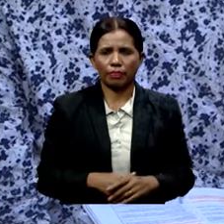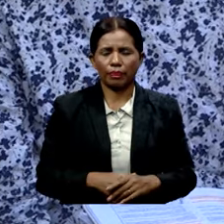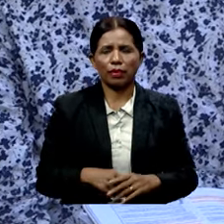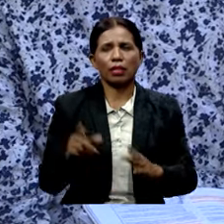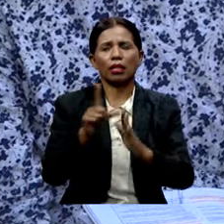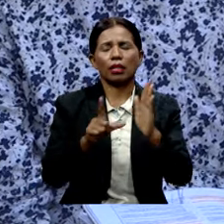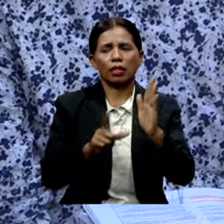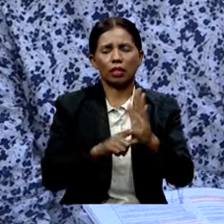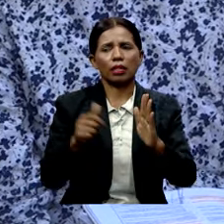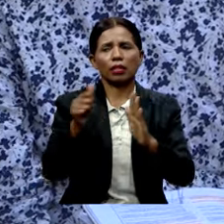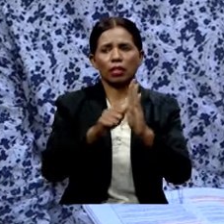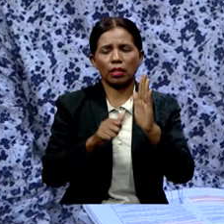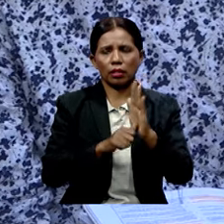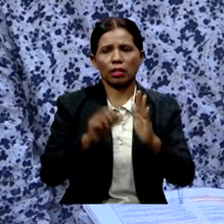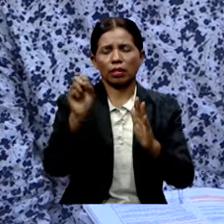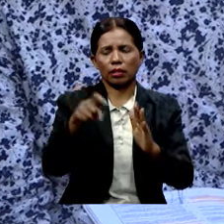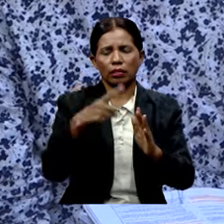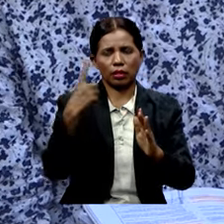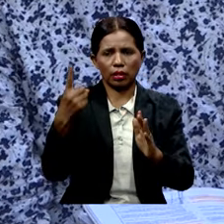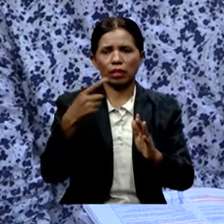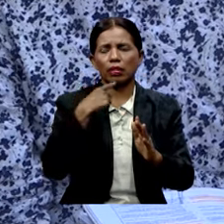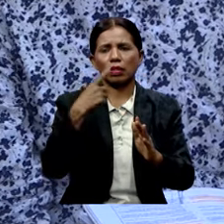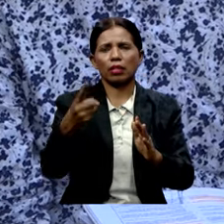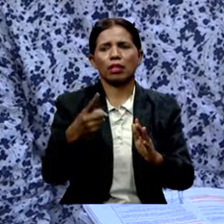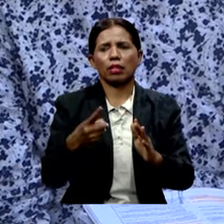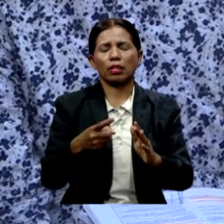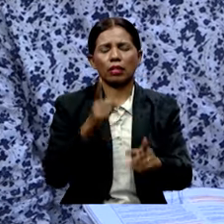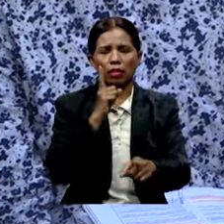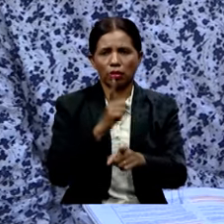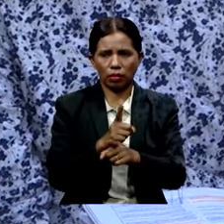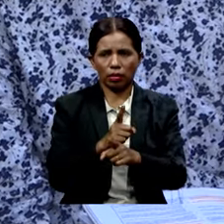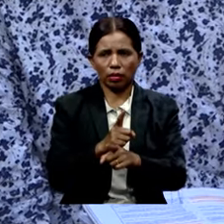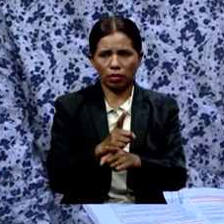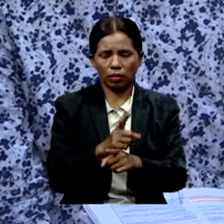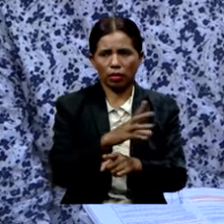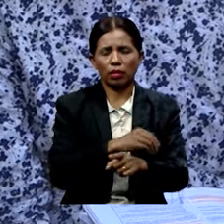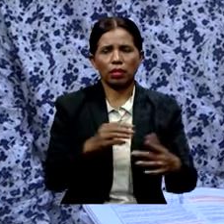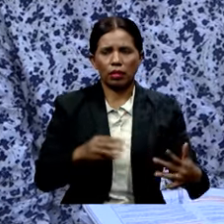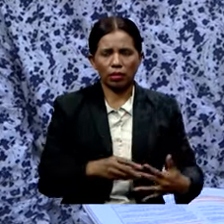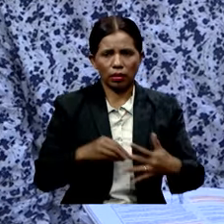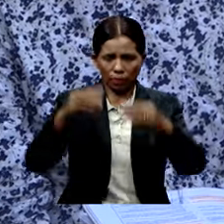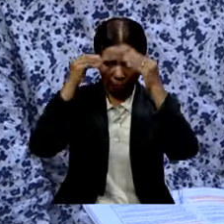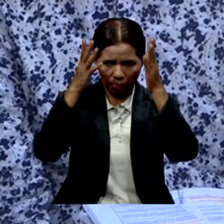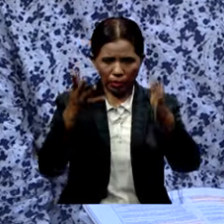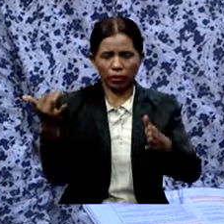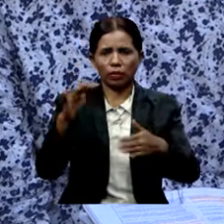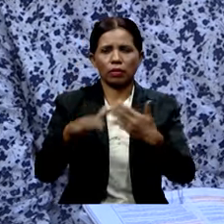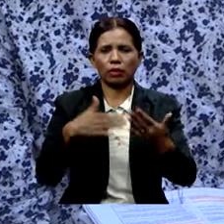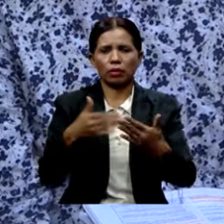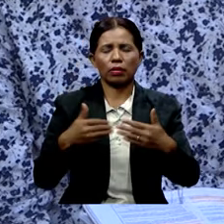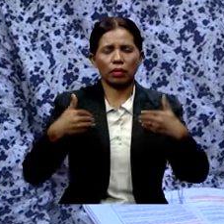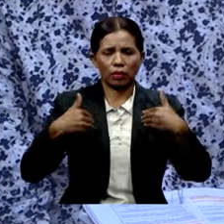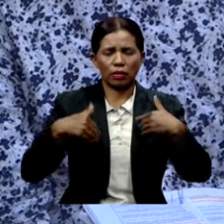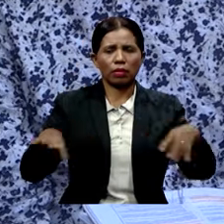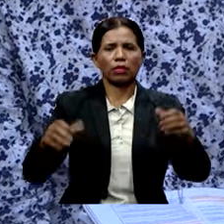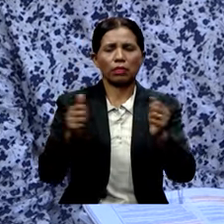lei refere ia artigo sanolu resinida até te momos no claro kata ingresso especial para professor Sira nebe ia ona contrato